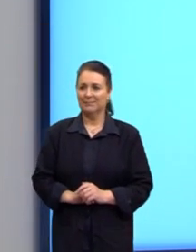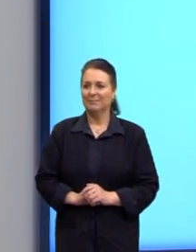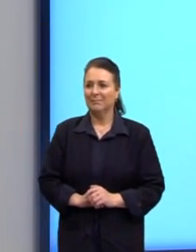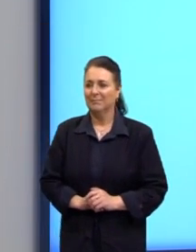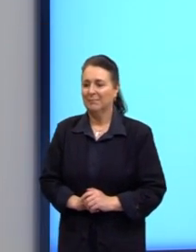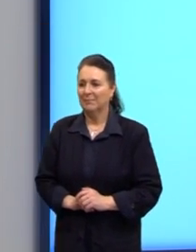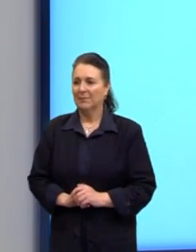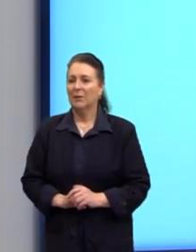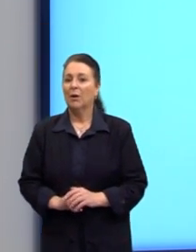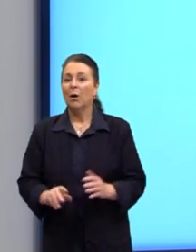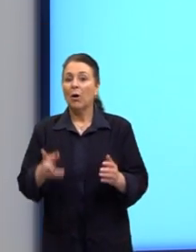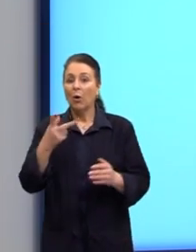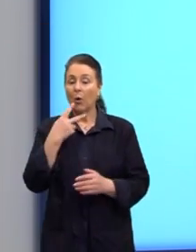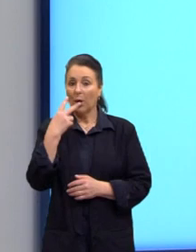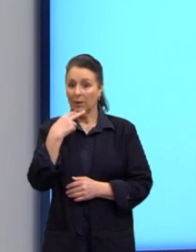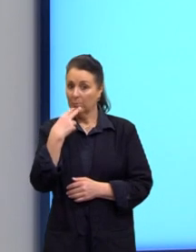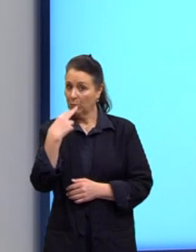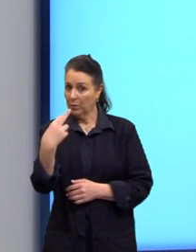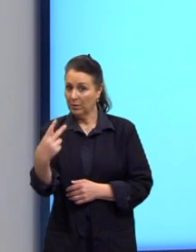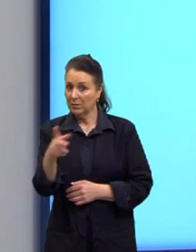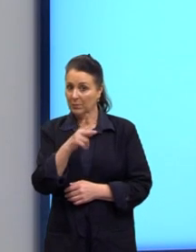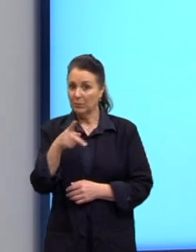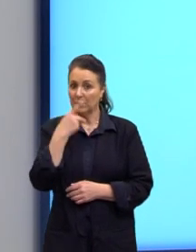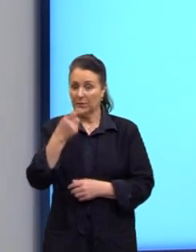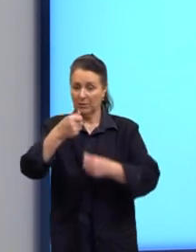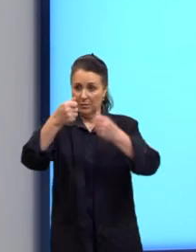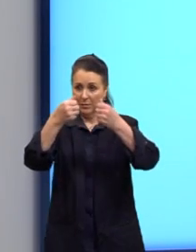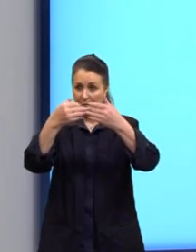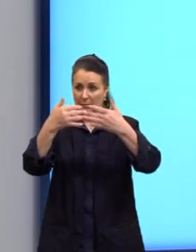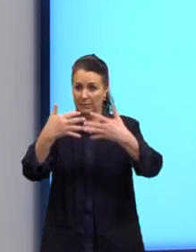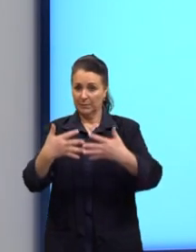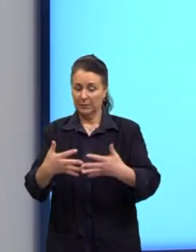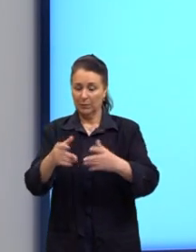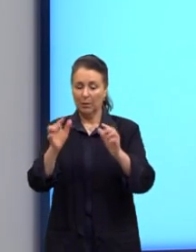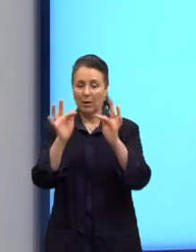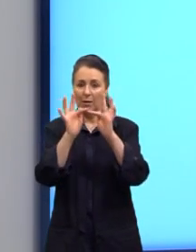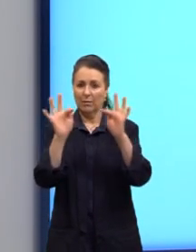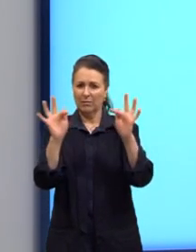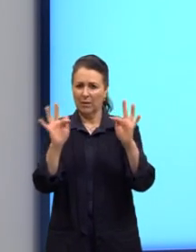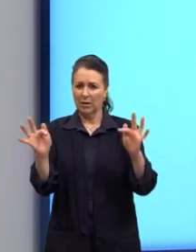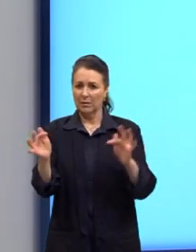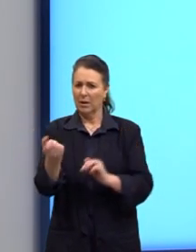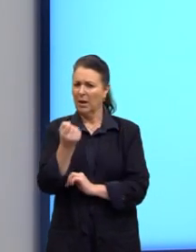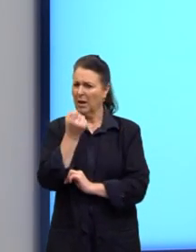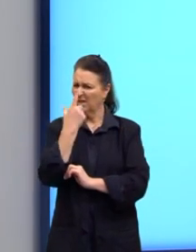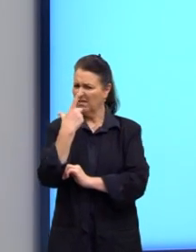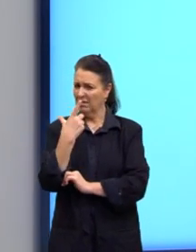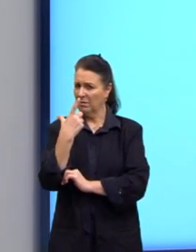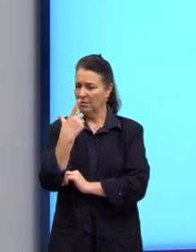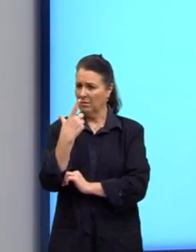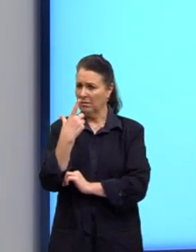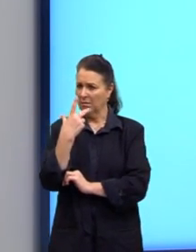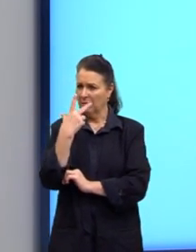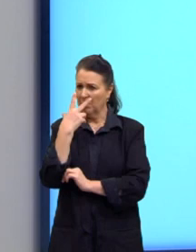viu como sou estranho Chicó do demônio estranho isso né